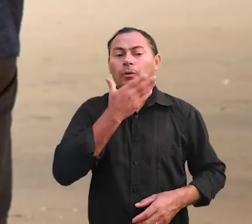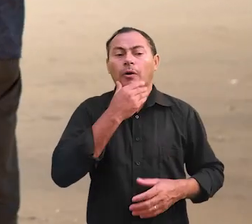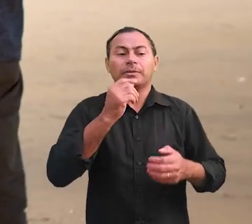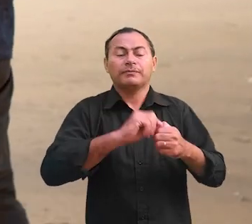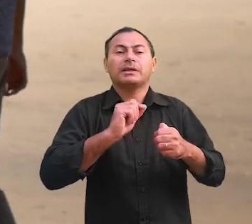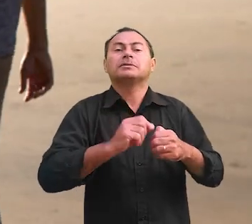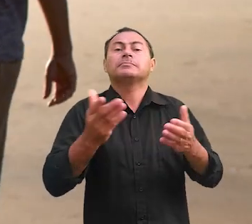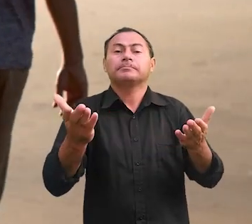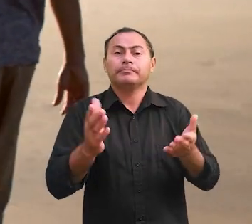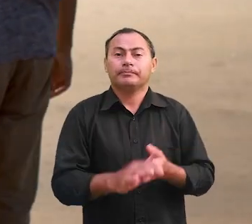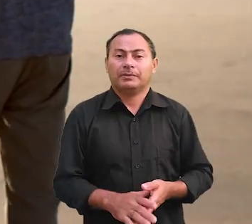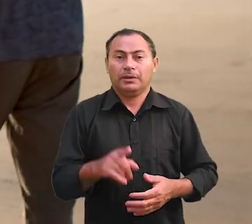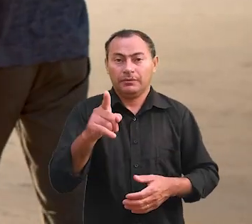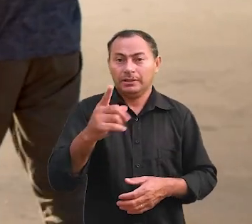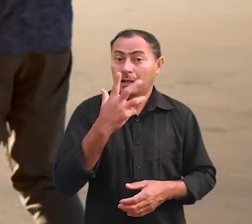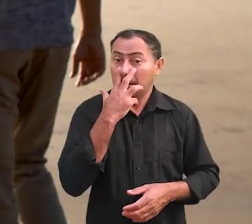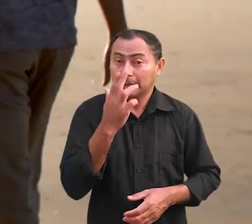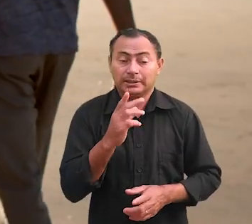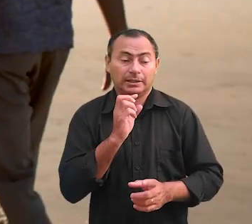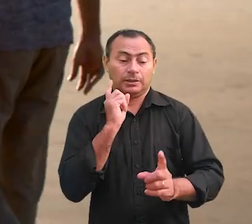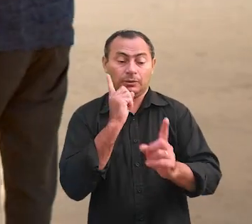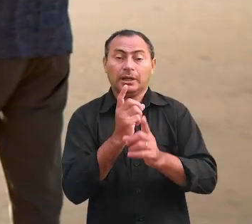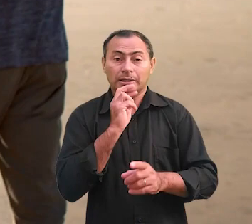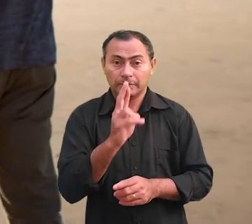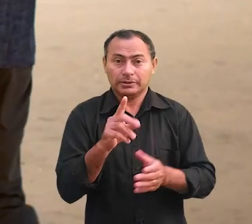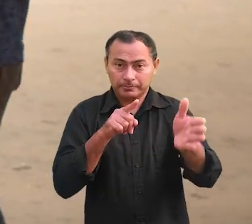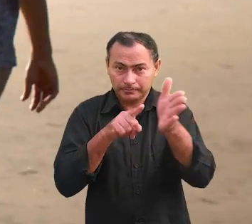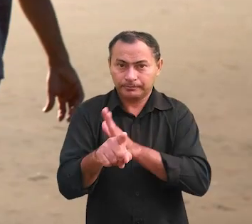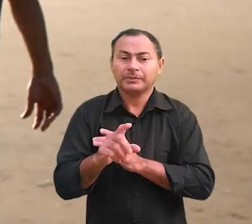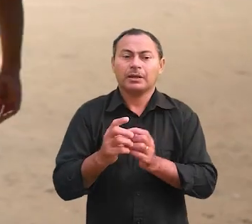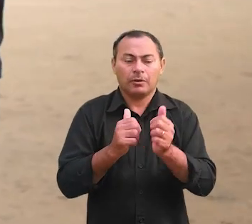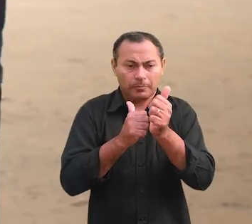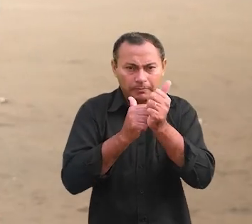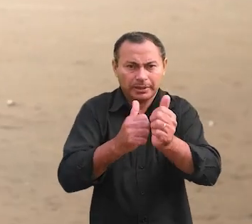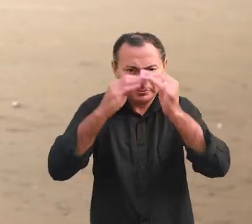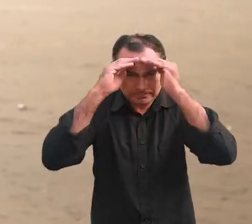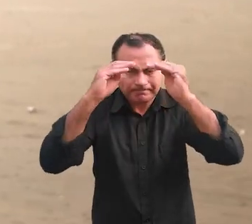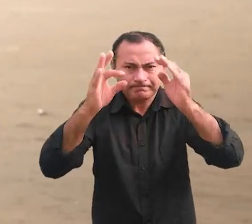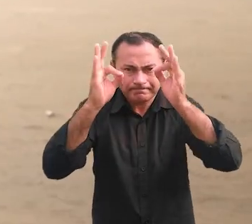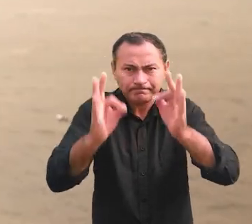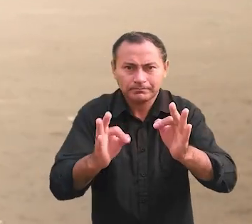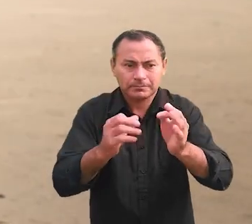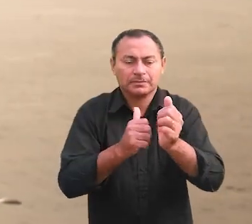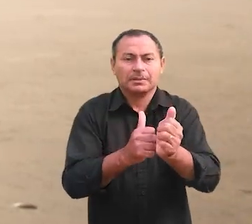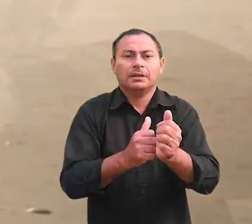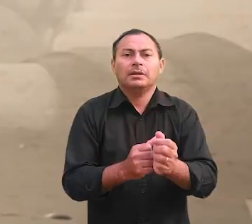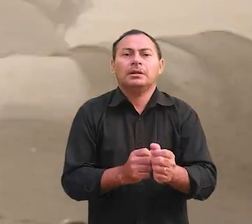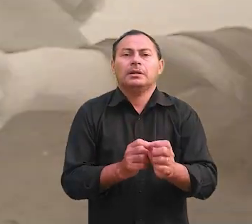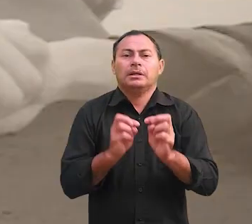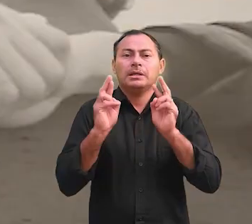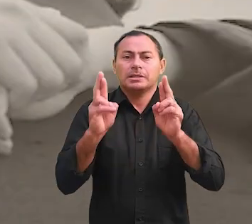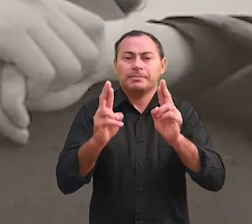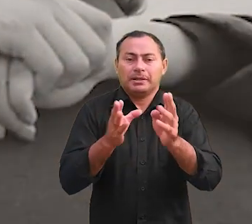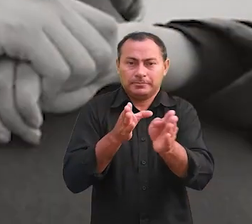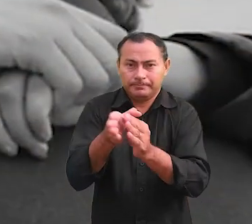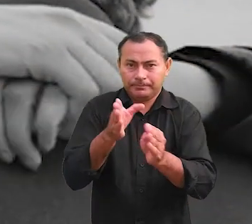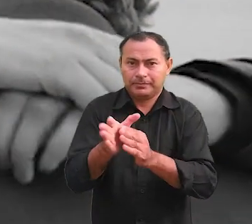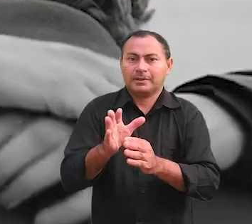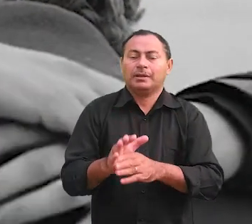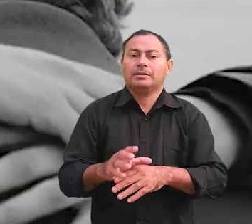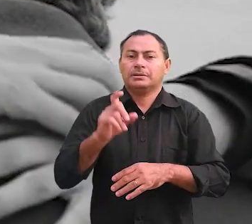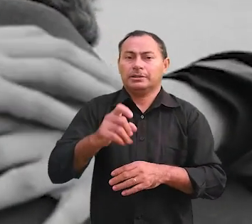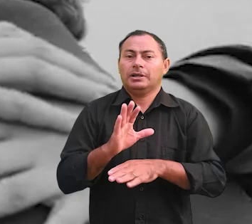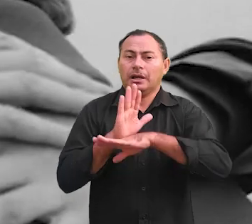gostaria que o marido fizessem quando você achar a resposta para essa pergunta siga ao pé da letra Espero que